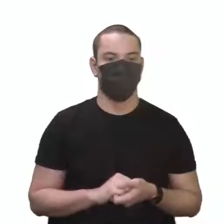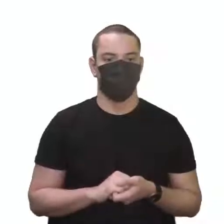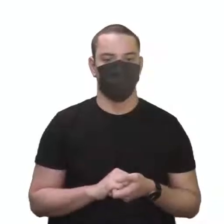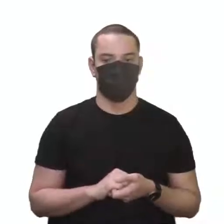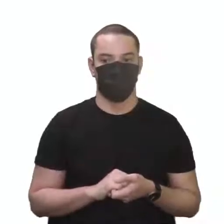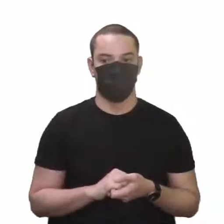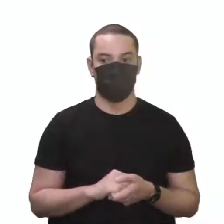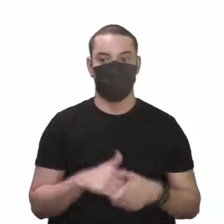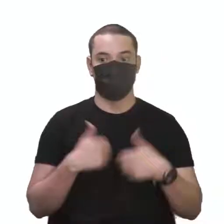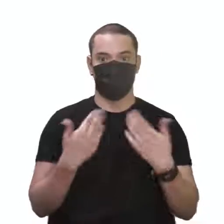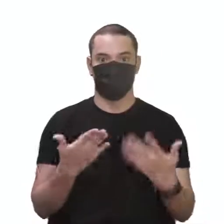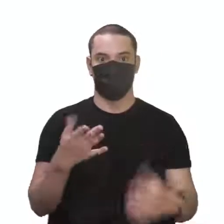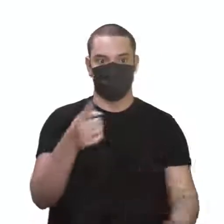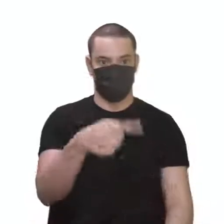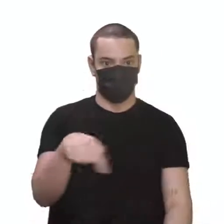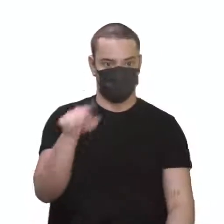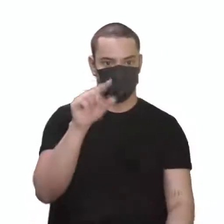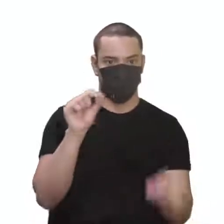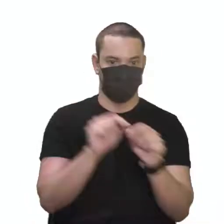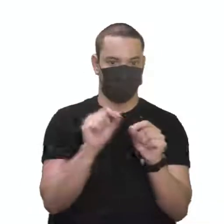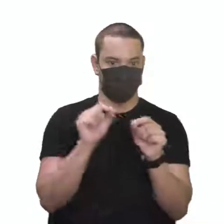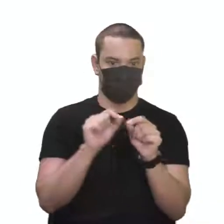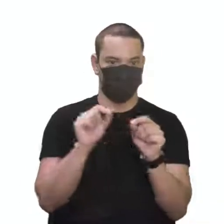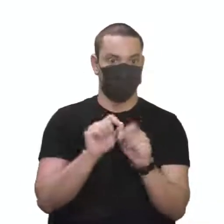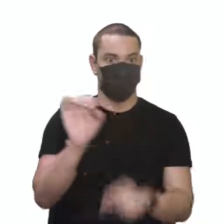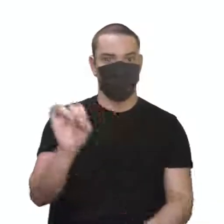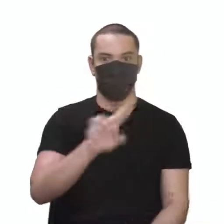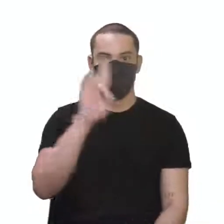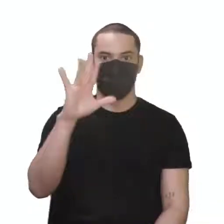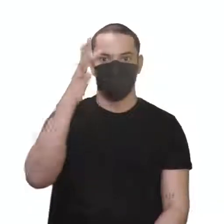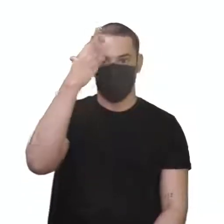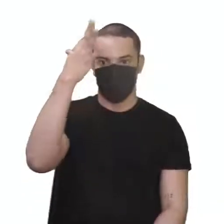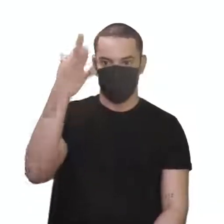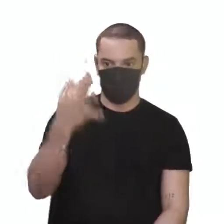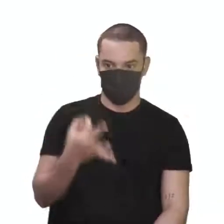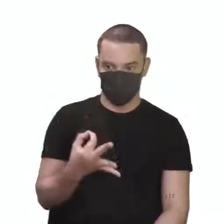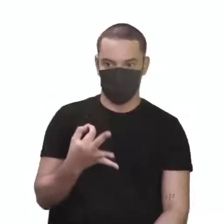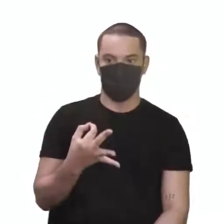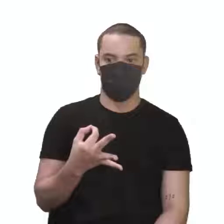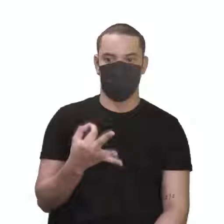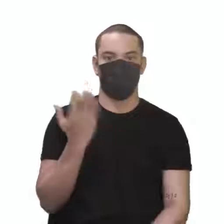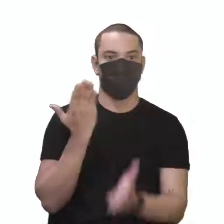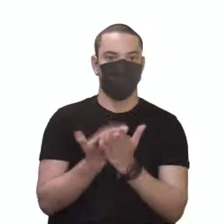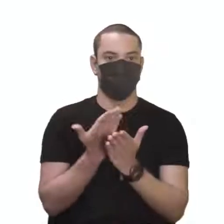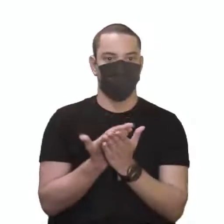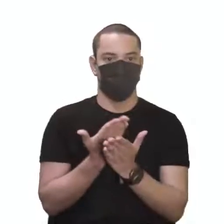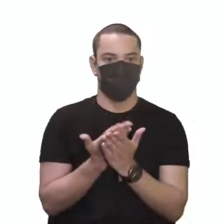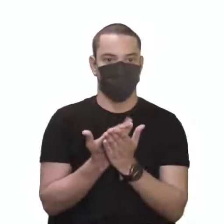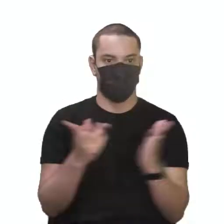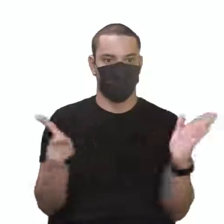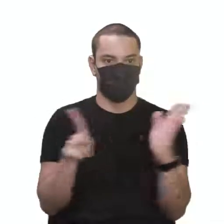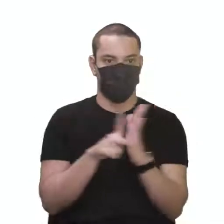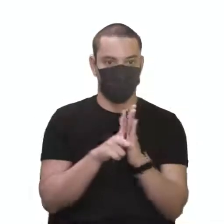Então, para você fazer ou compreender, né, o estudo do genoma, você tem